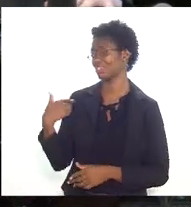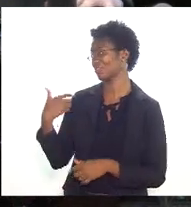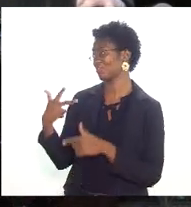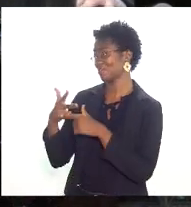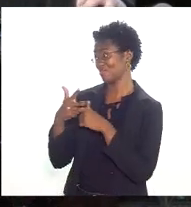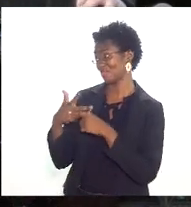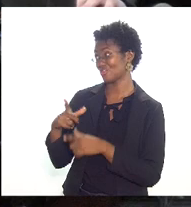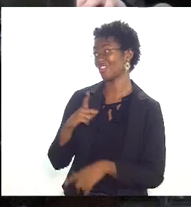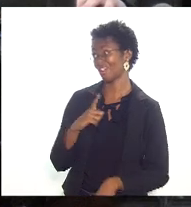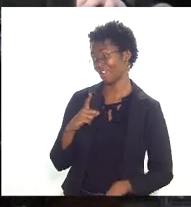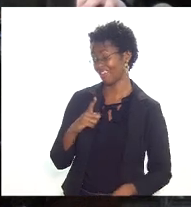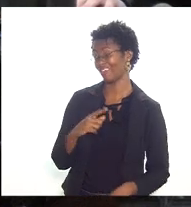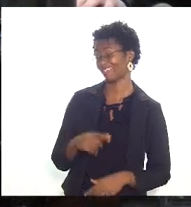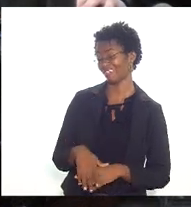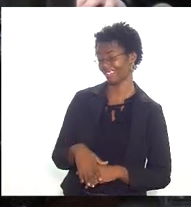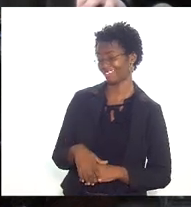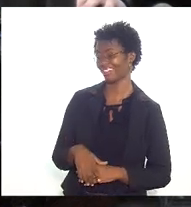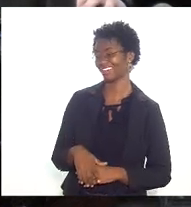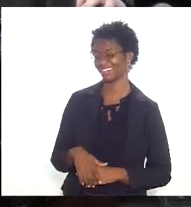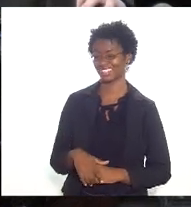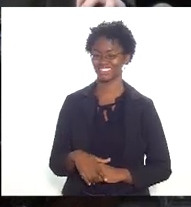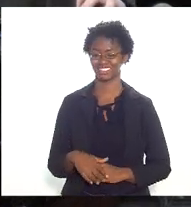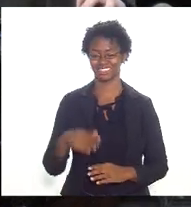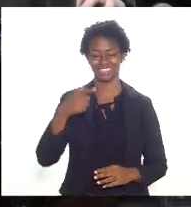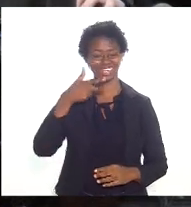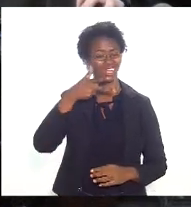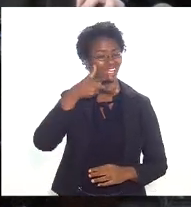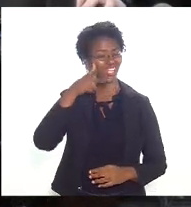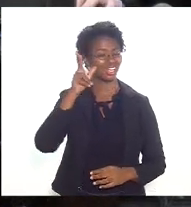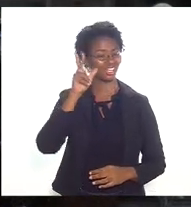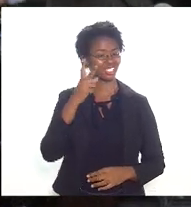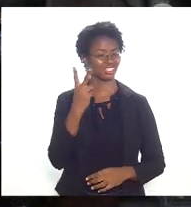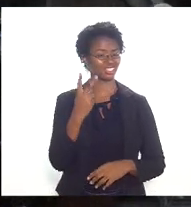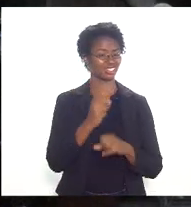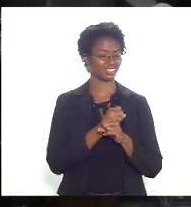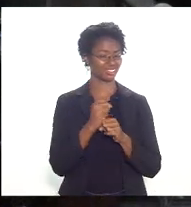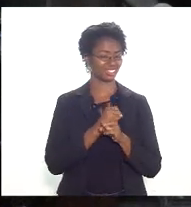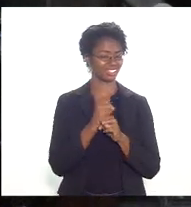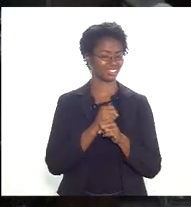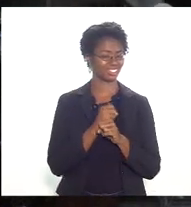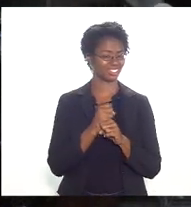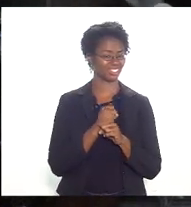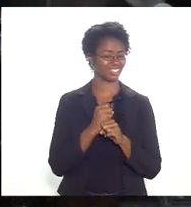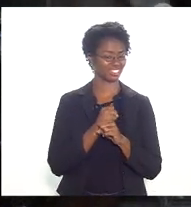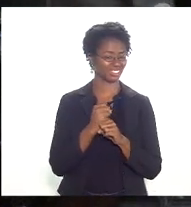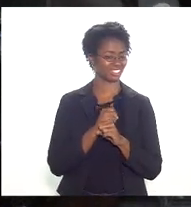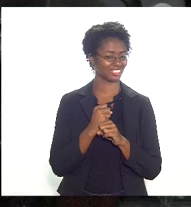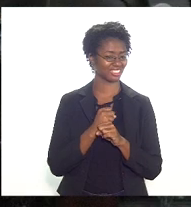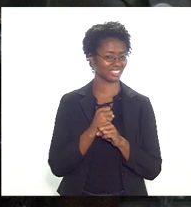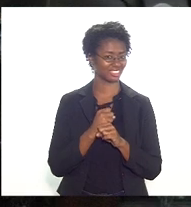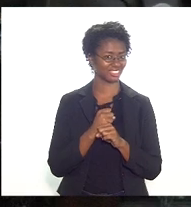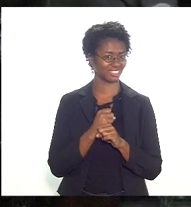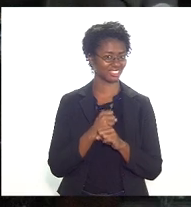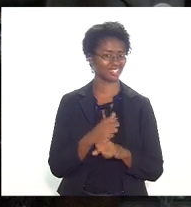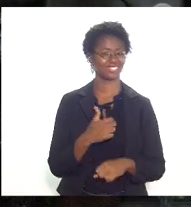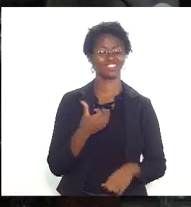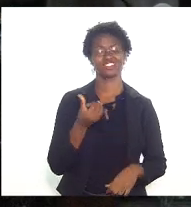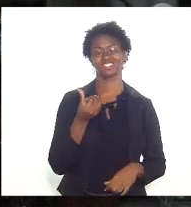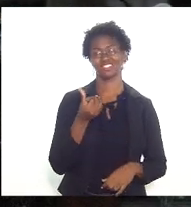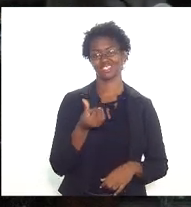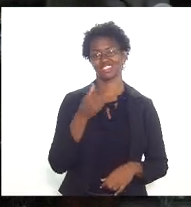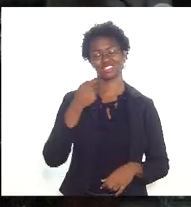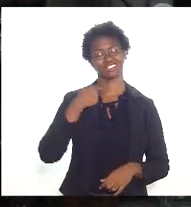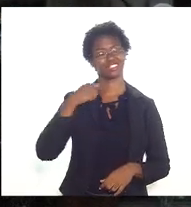hein E ontem ontem ontem fez dois anos e foi no dia